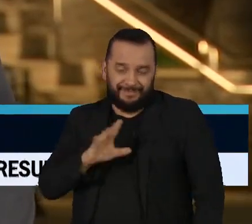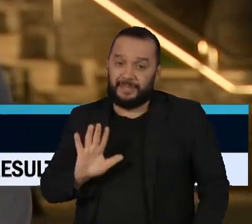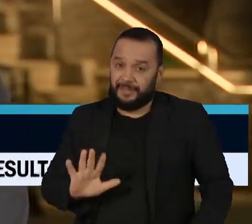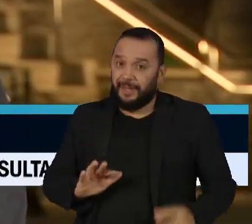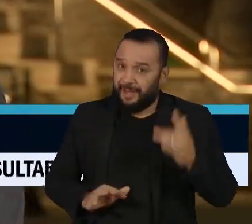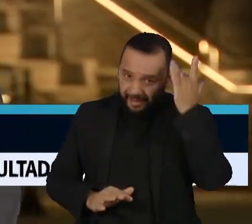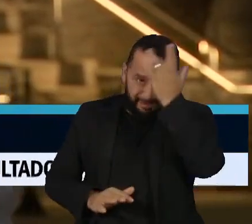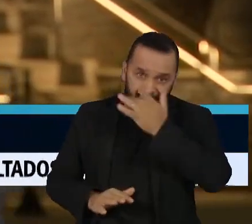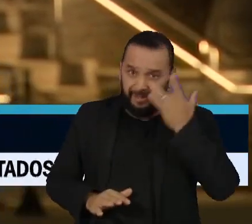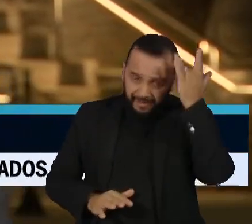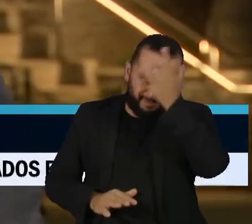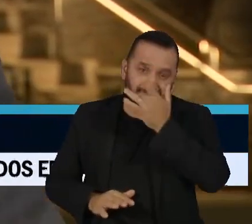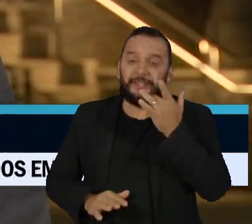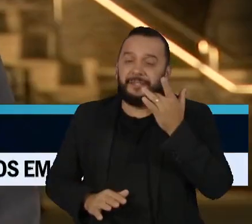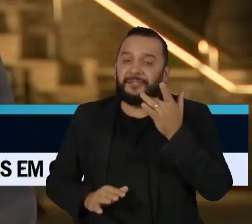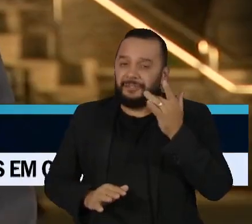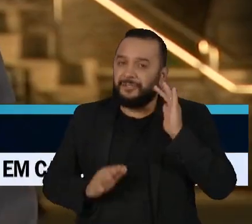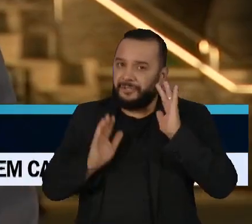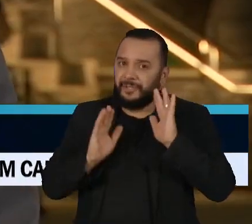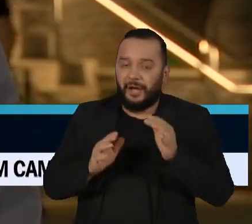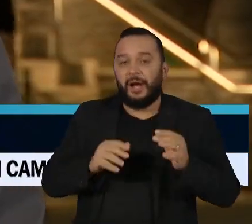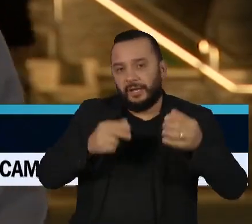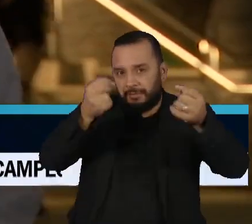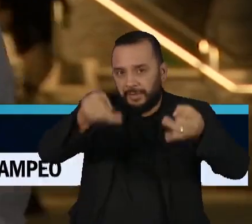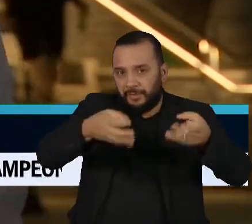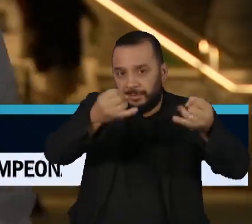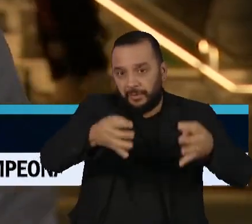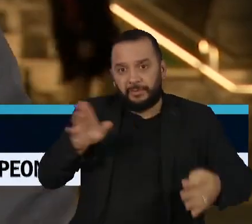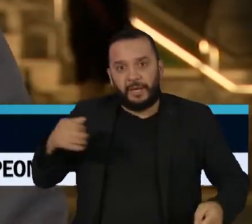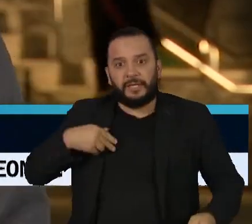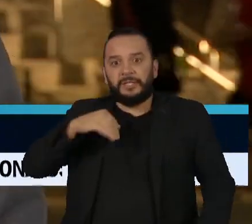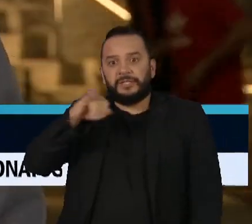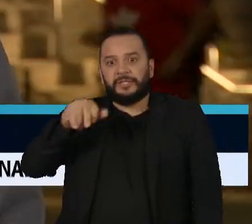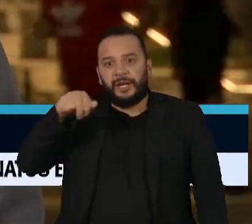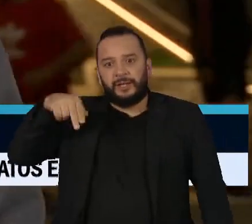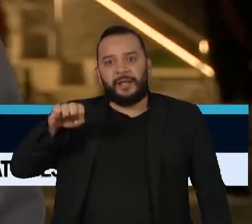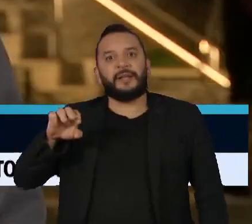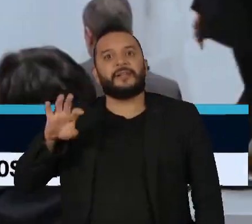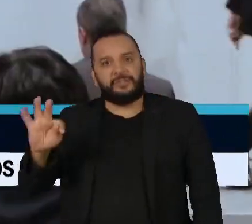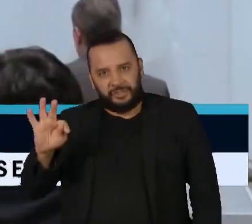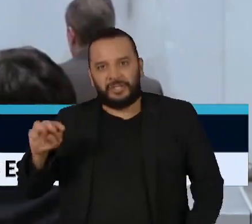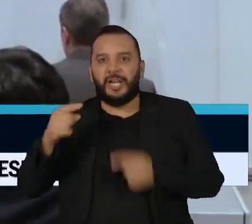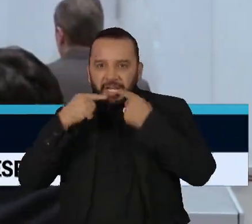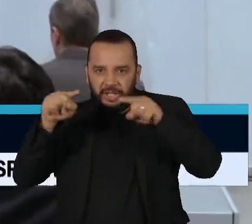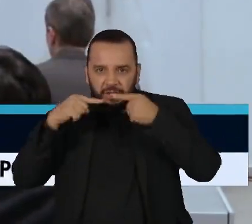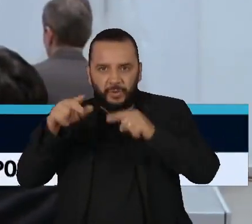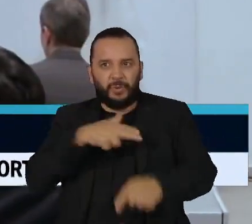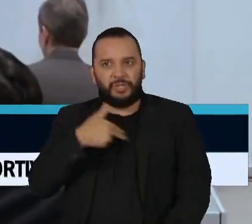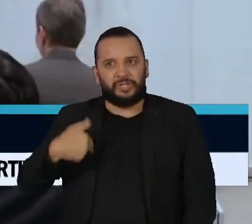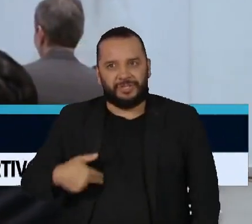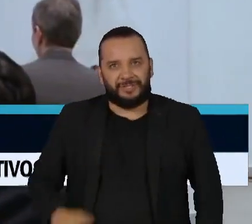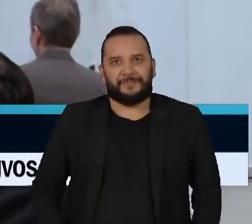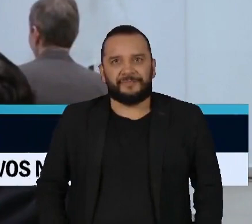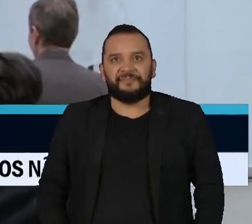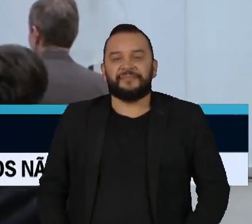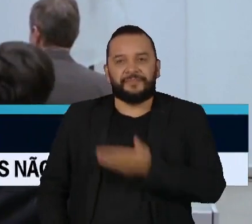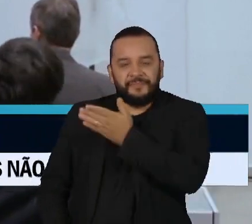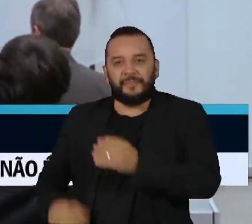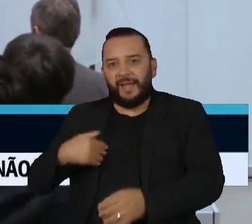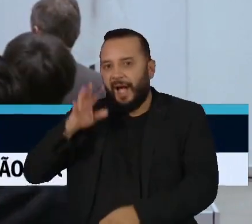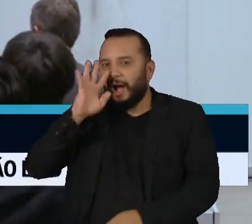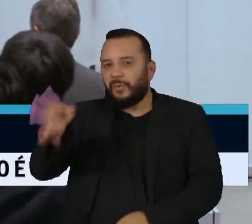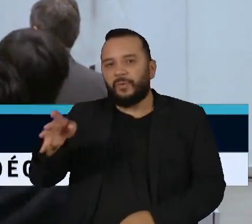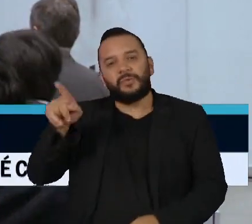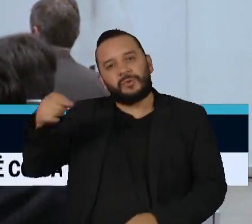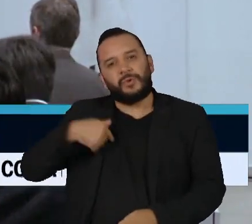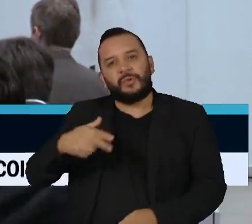a secretária do Tesouro aproveitou a cúpula do G7 para criticar a postura da China. Janet Yellen acusou Pequim de fazer